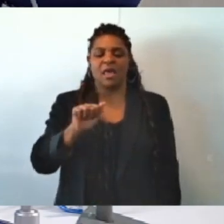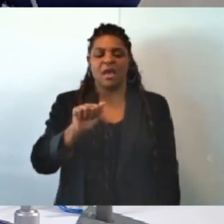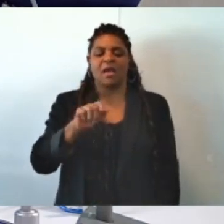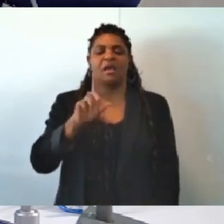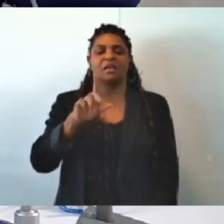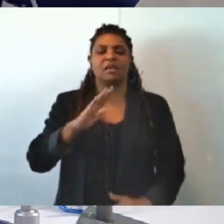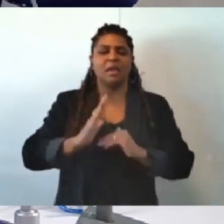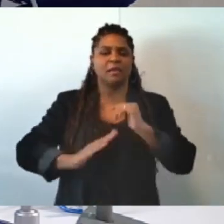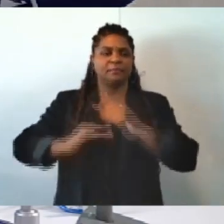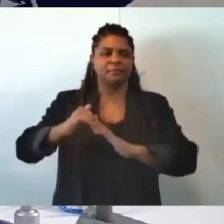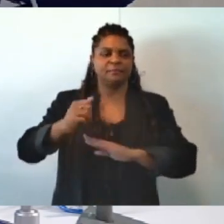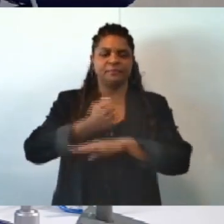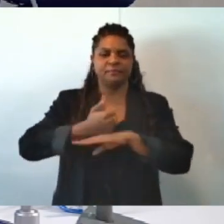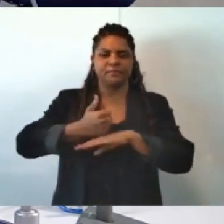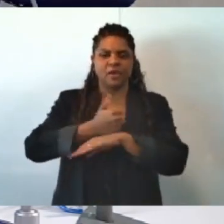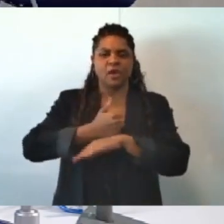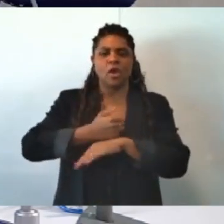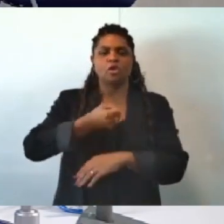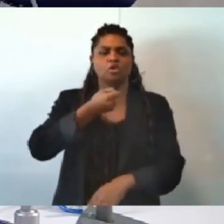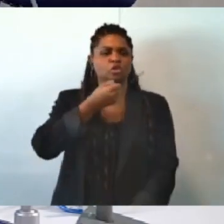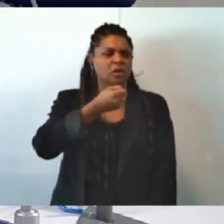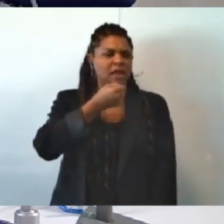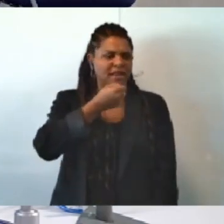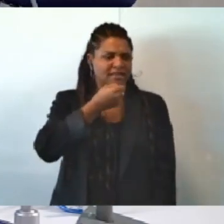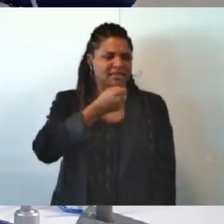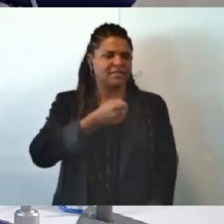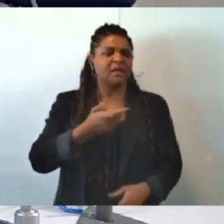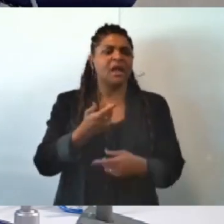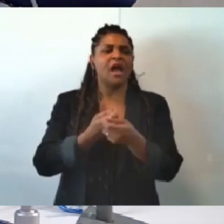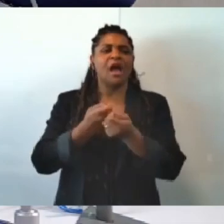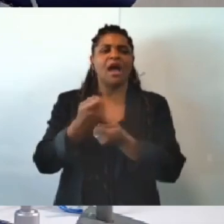grupo Comunidade Floresta.